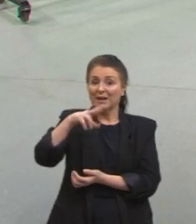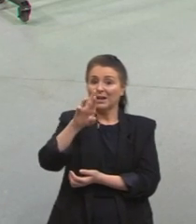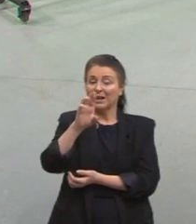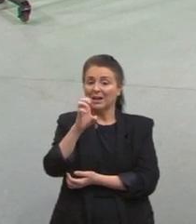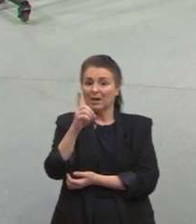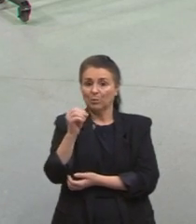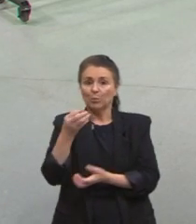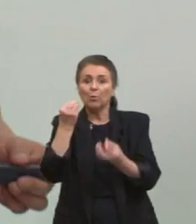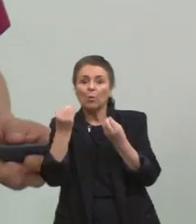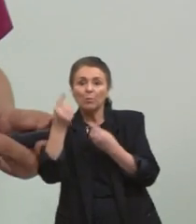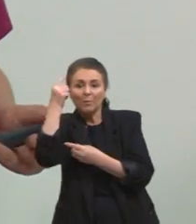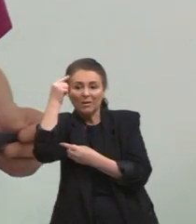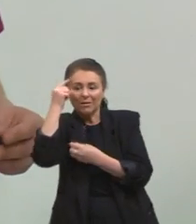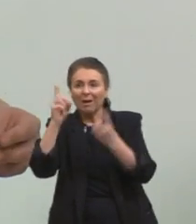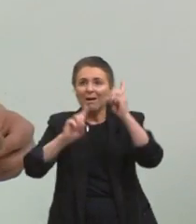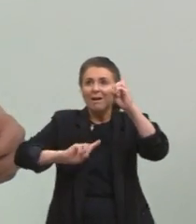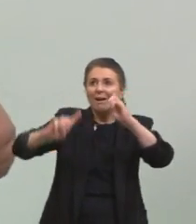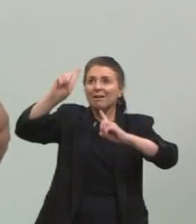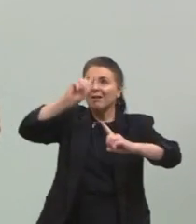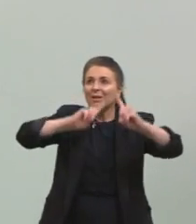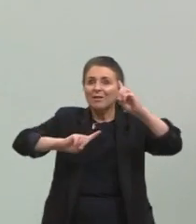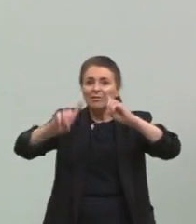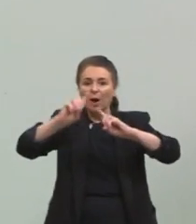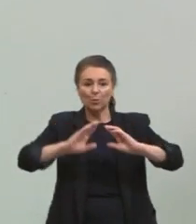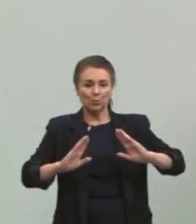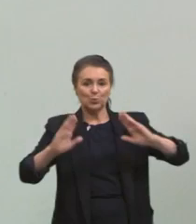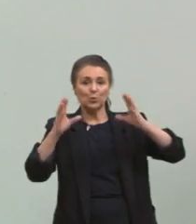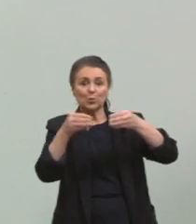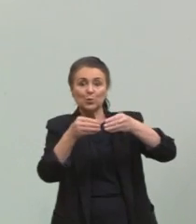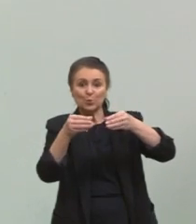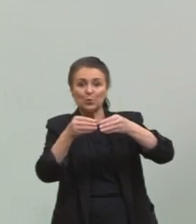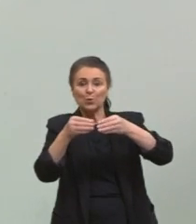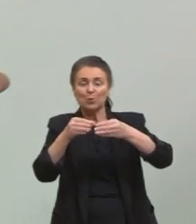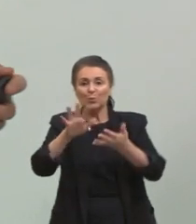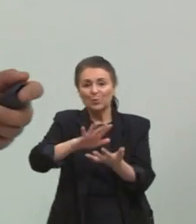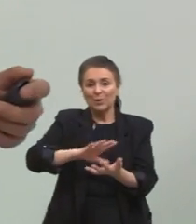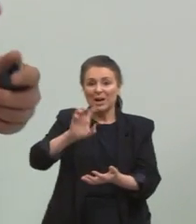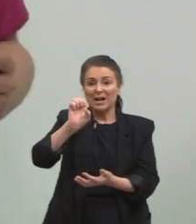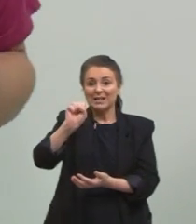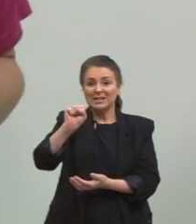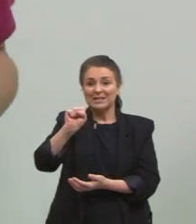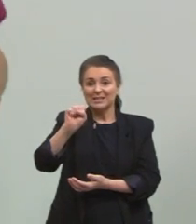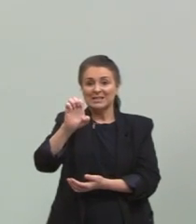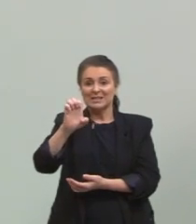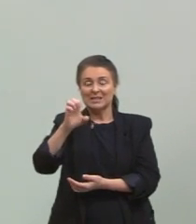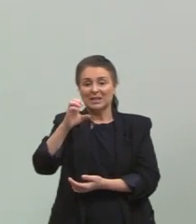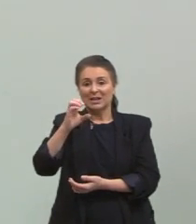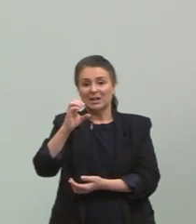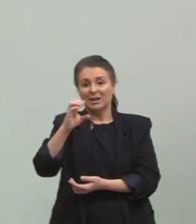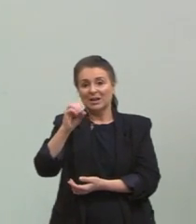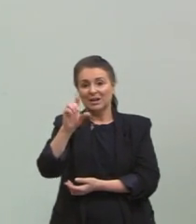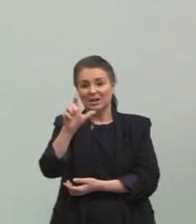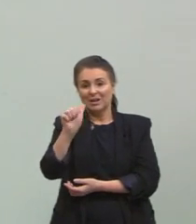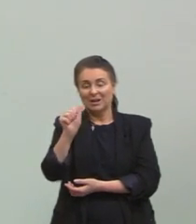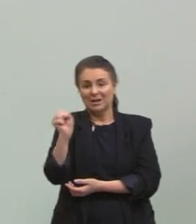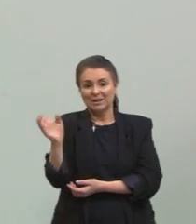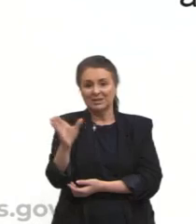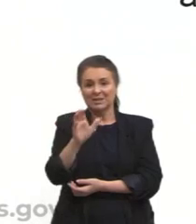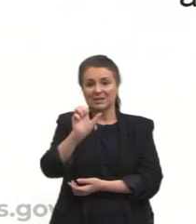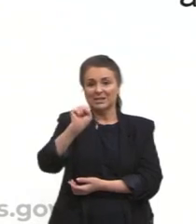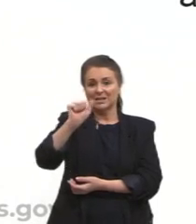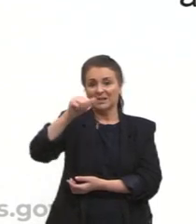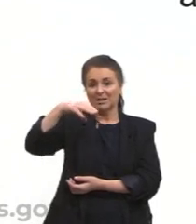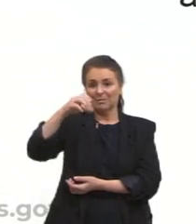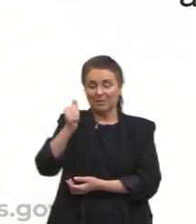pensar em carnaval não tem como pensar em escola de samba sem pensar também enredo né gente e aí a gente vai botar aqui o pezinho na língua